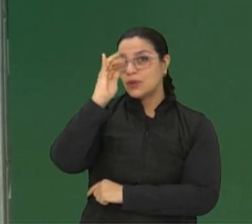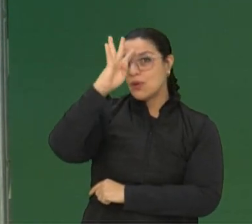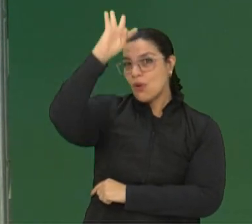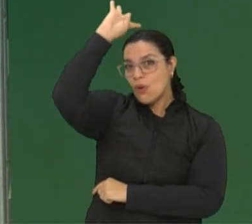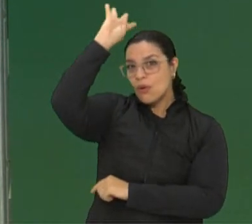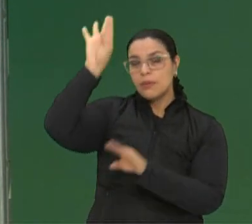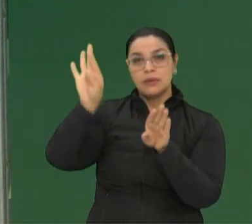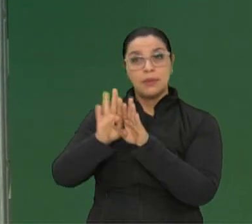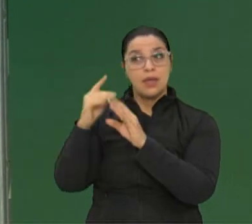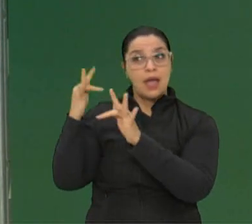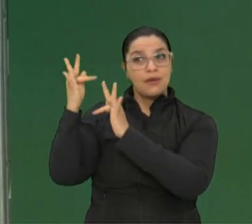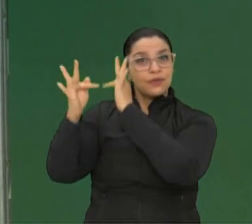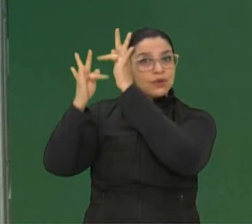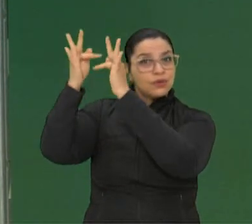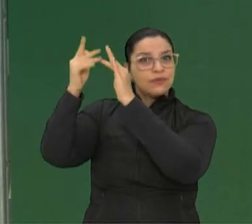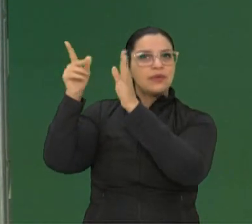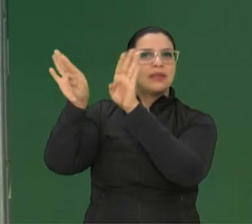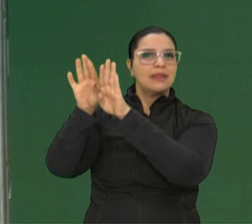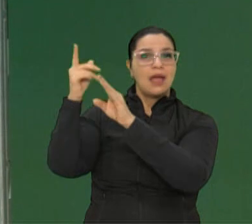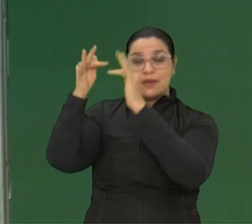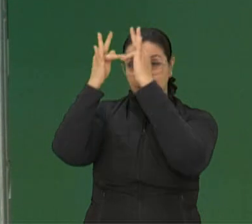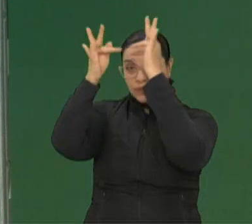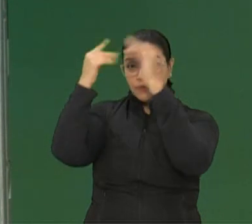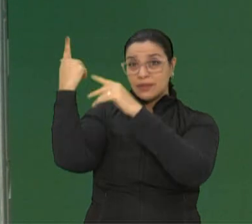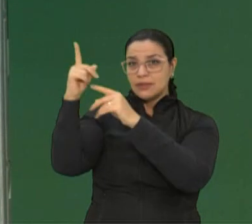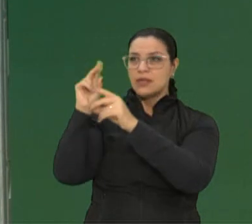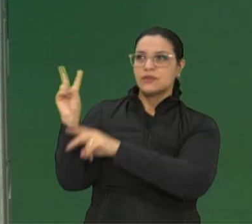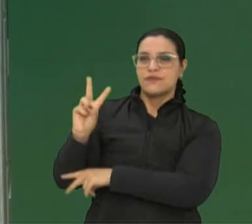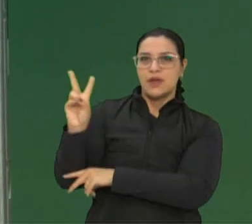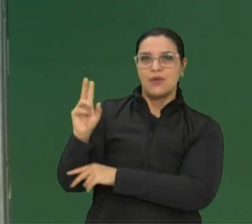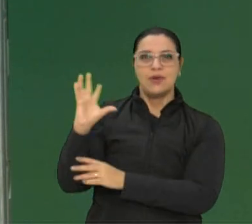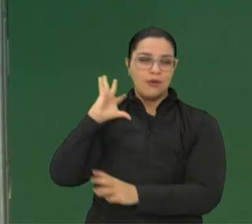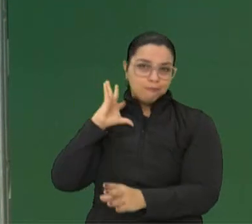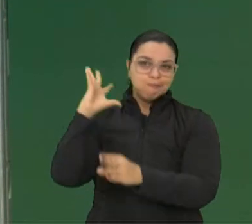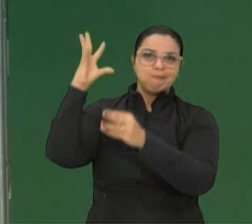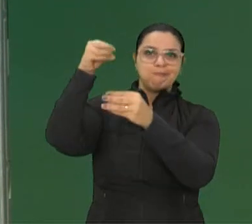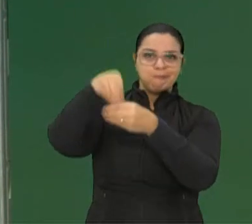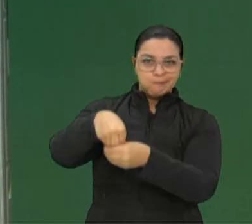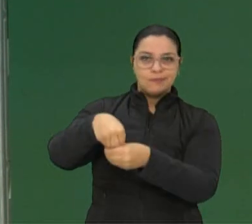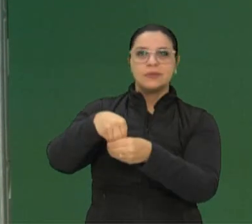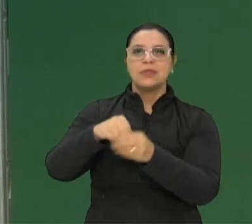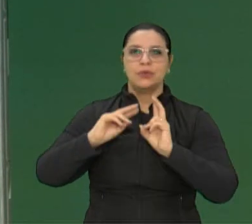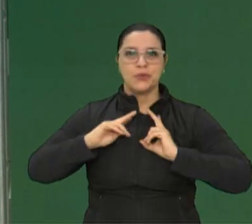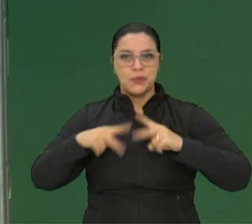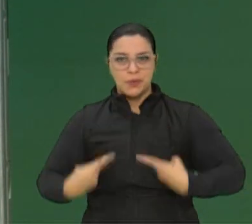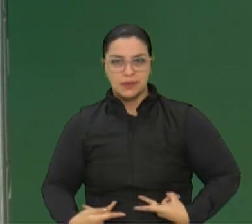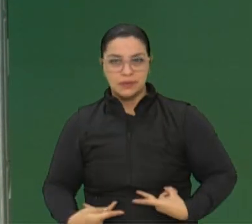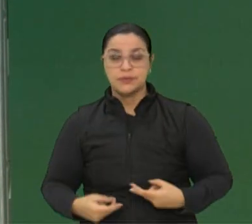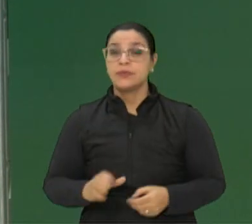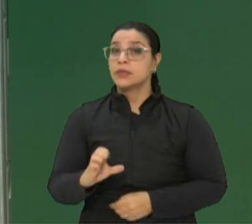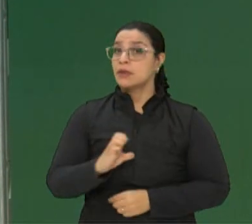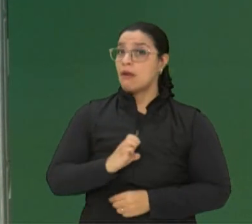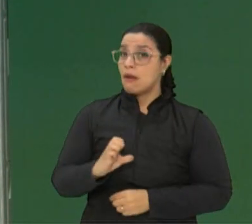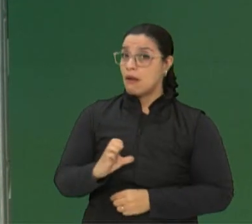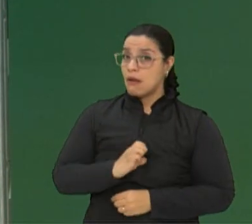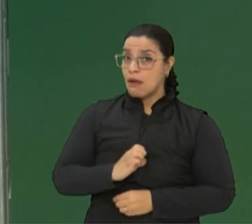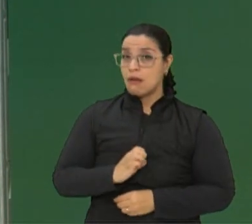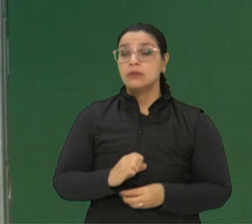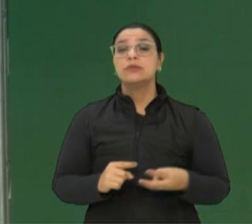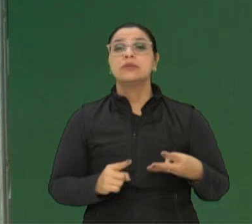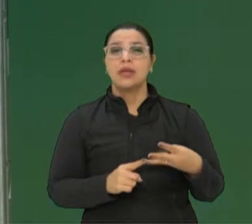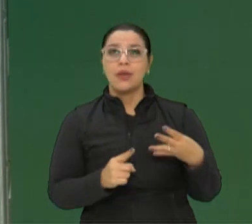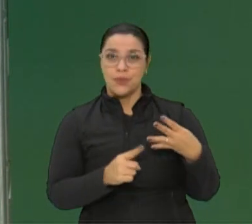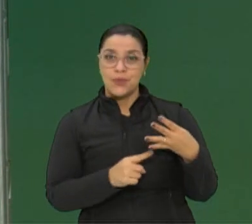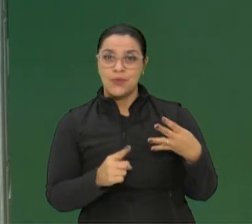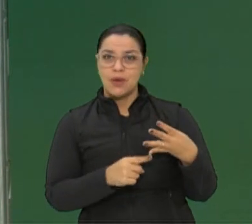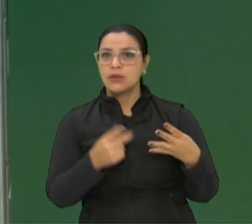a filosofia lá da Grécia Antiga, né, uma valorização dela também. E a ética, né, no campo da ética, a gente vai ter uma concentração